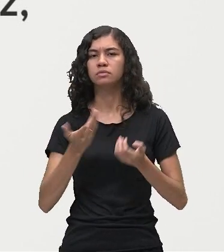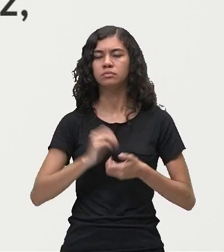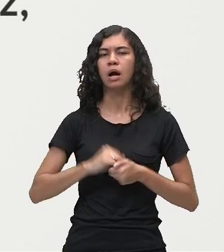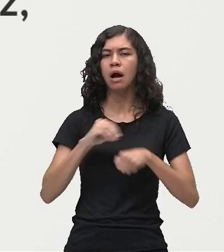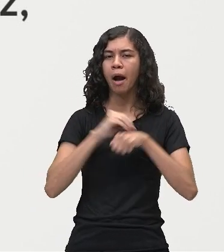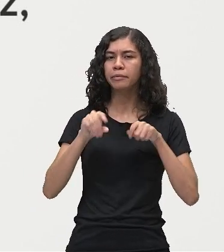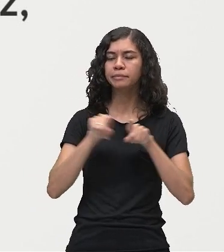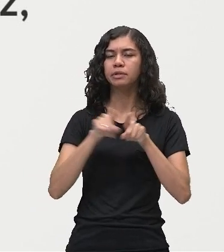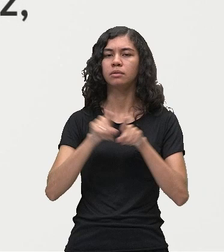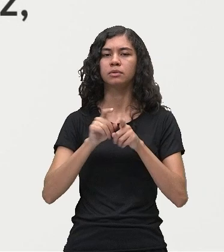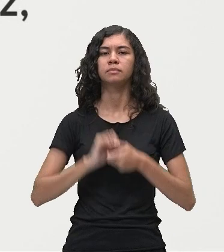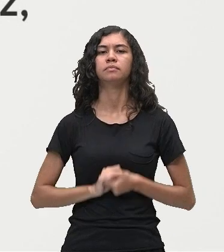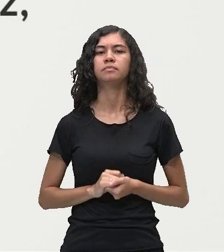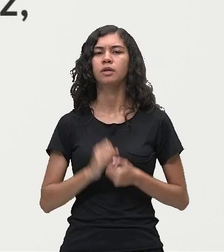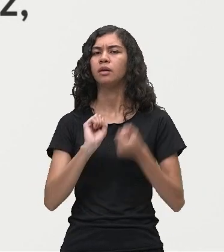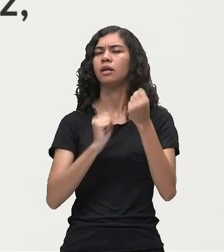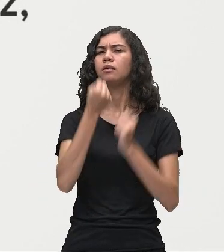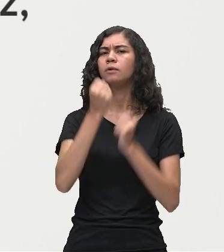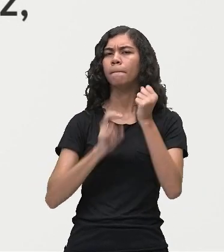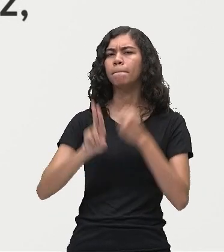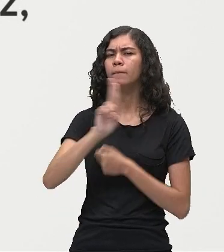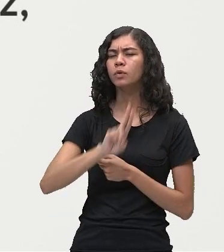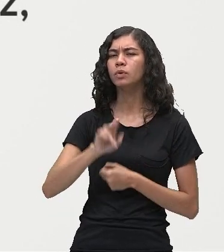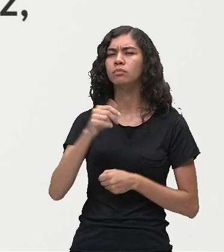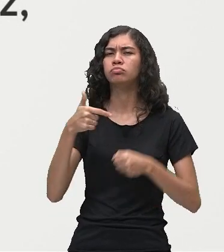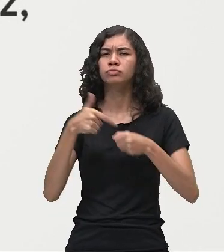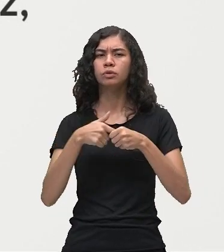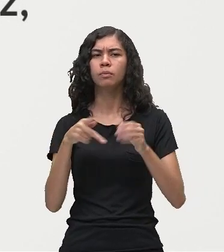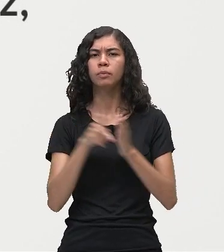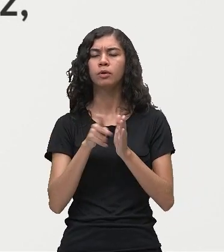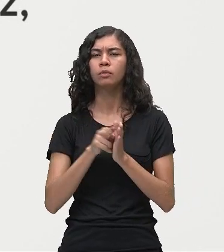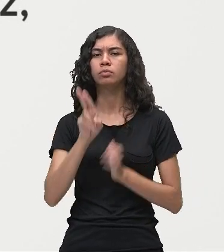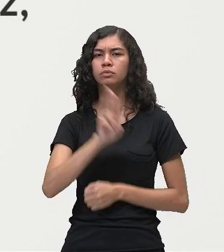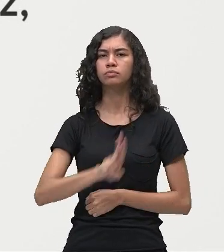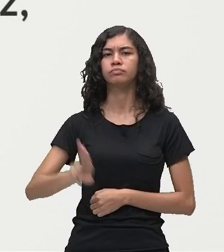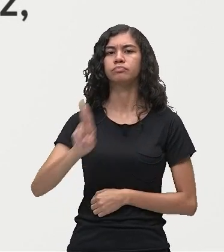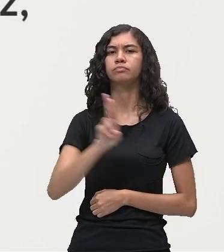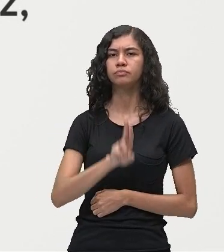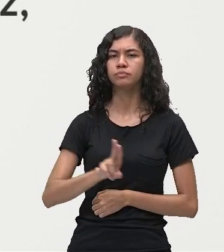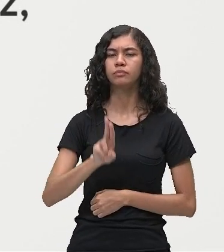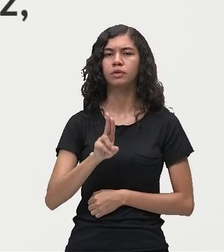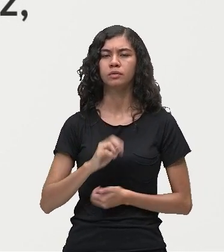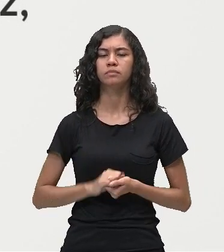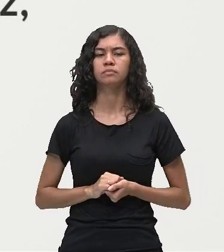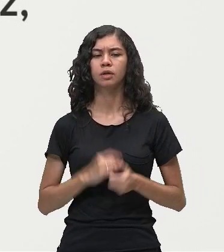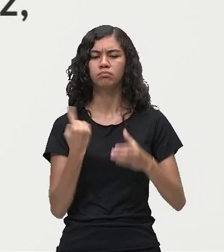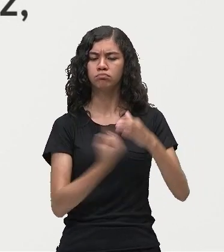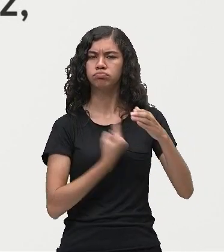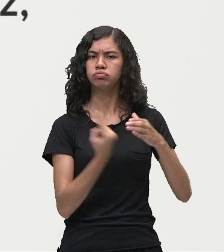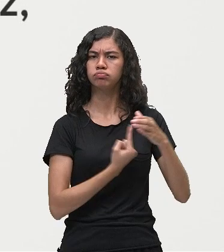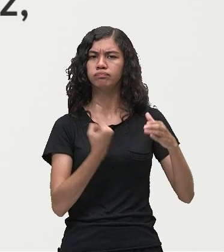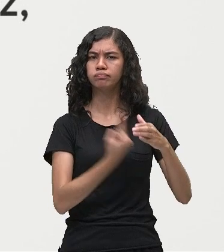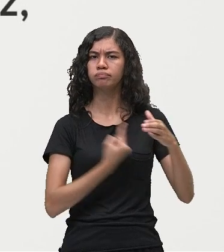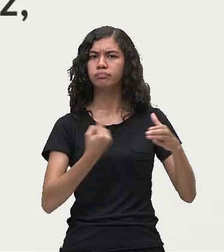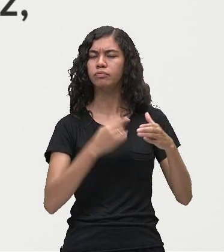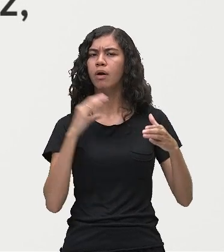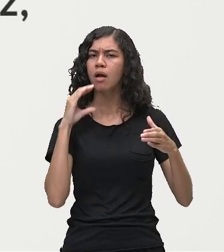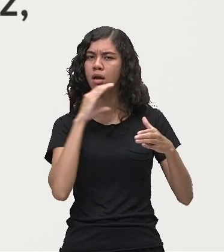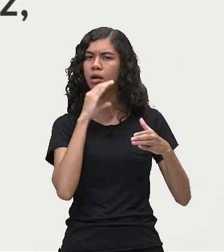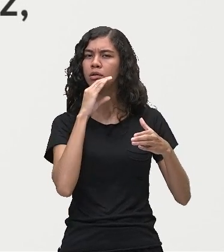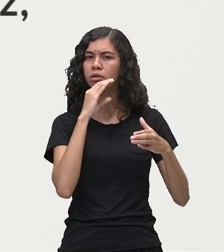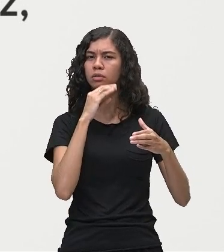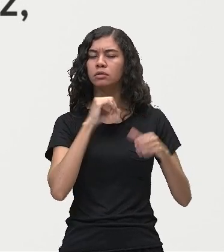o gás natural é utilizado como combustível para fornecimento de calor, geração de eletricidade,